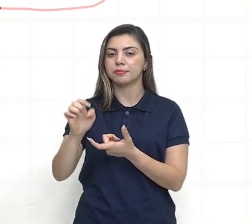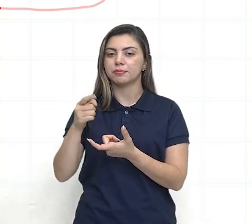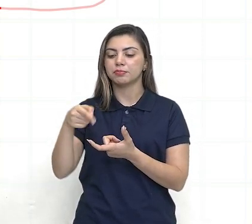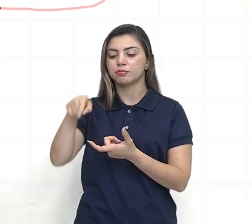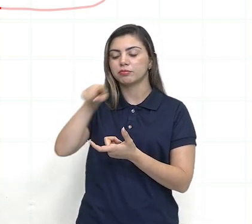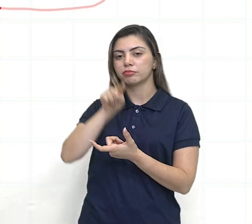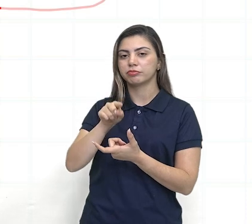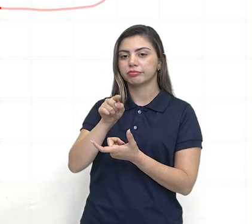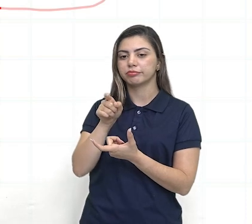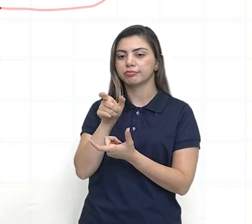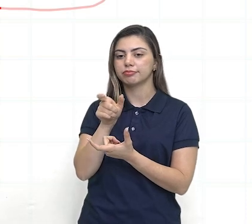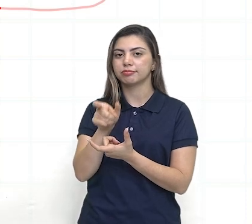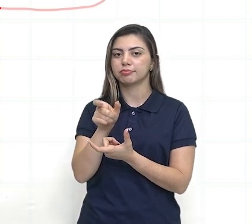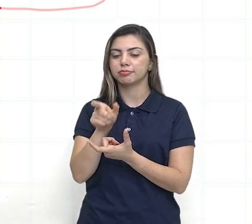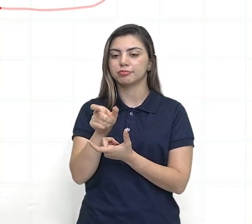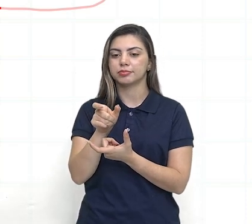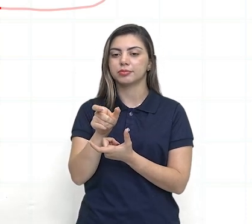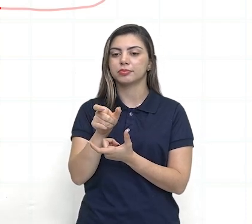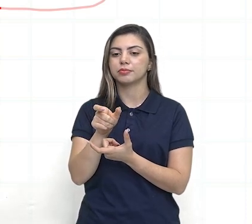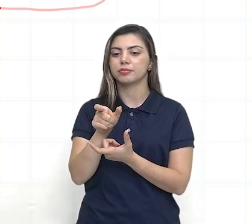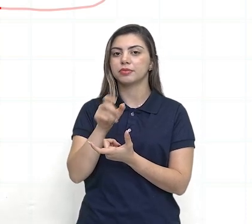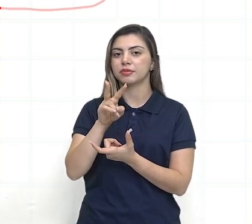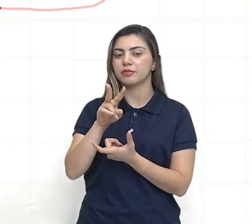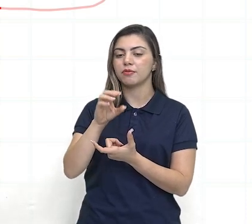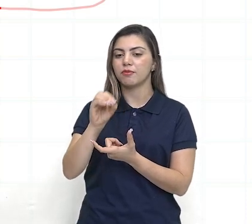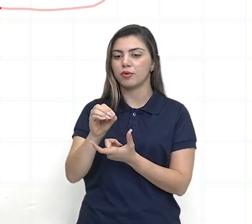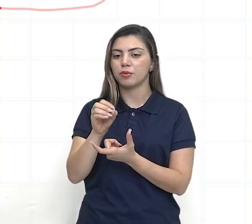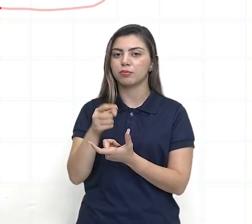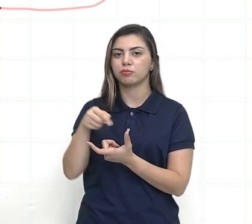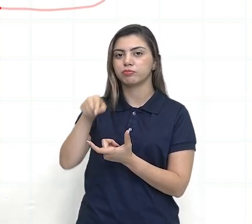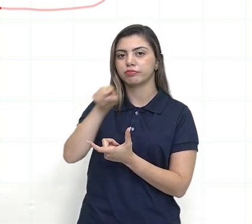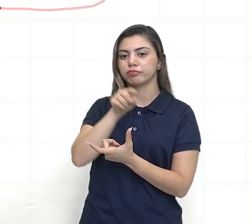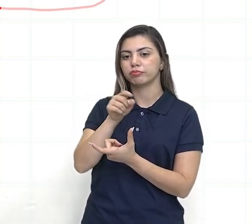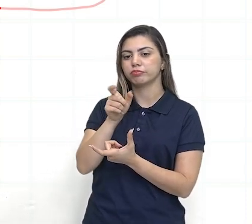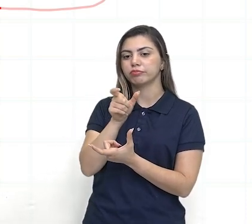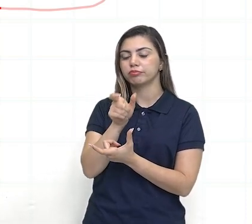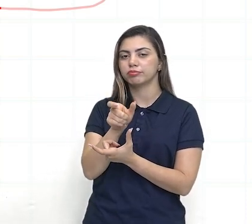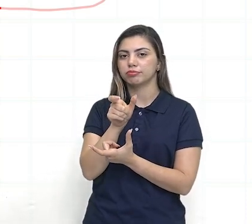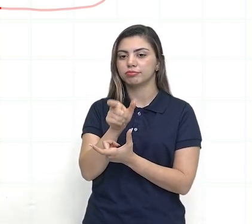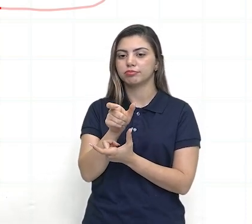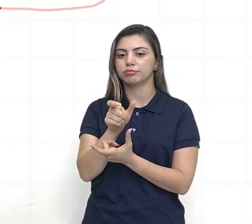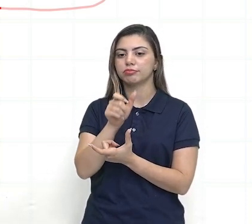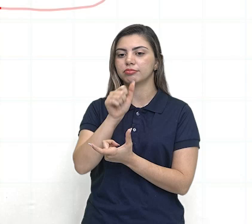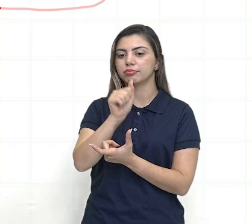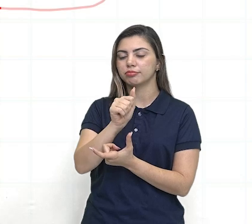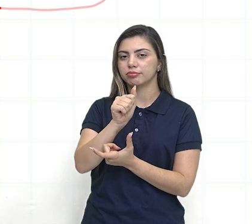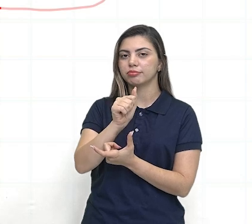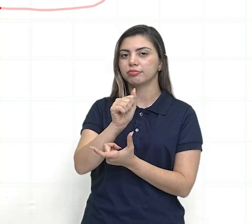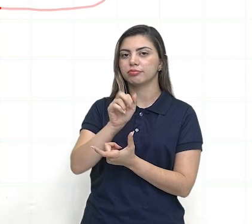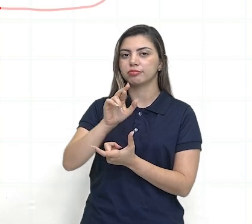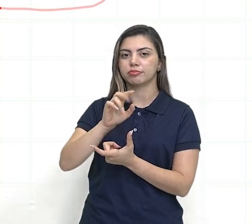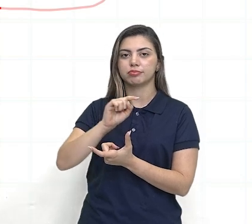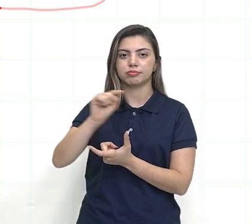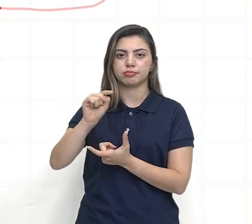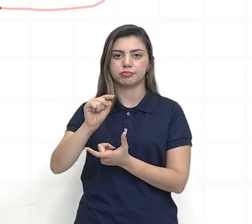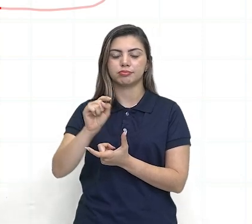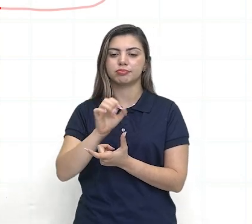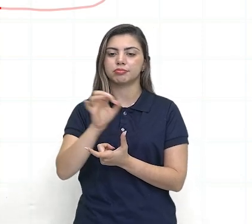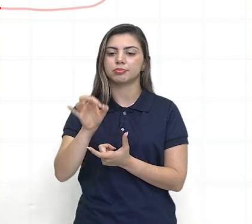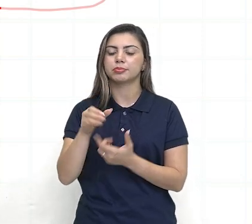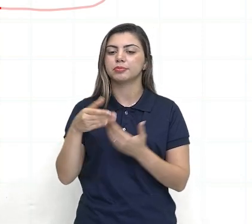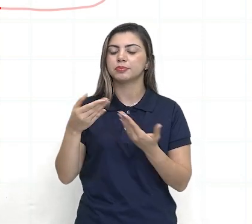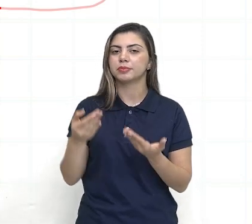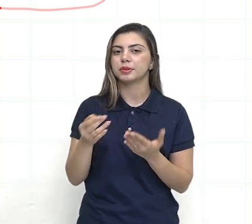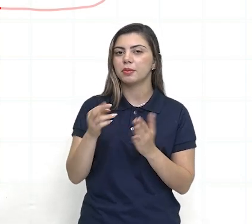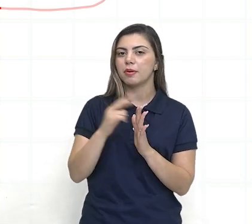A penúltima sílaba da palavra árvore é vó. E a antepenúltima sílaba é ar.